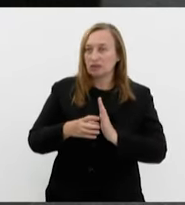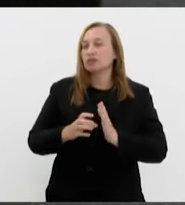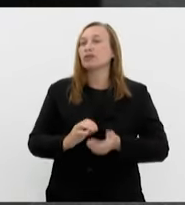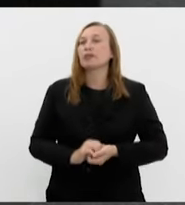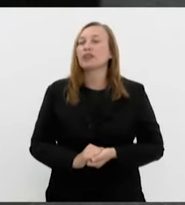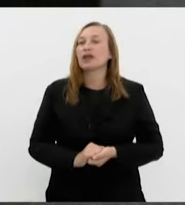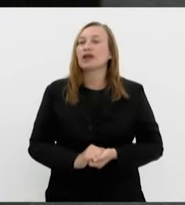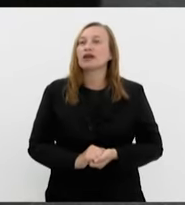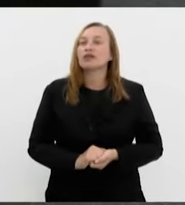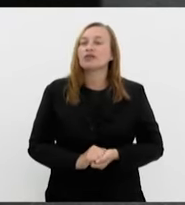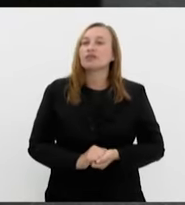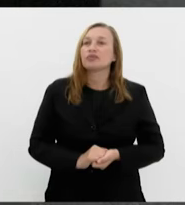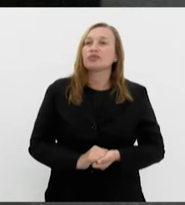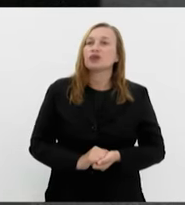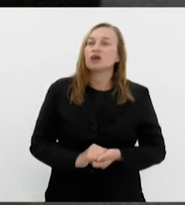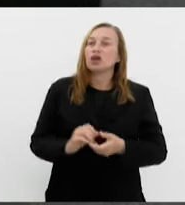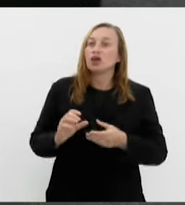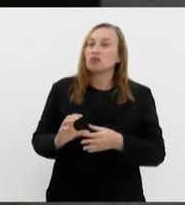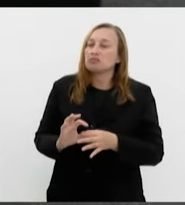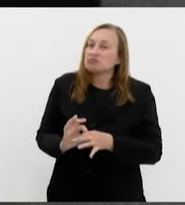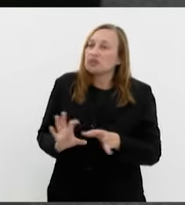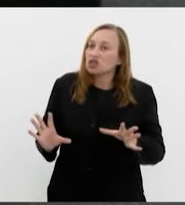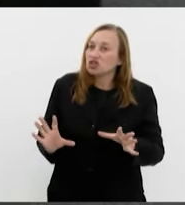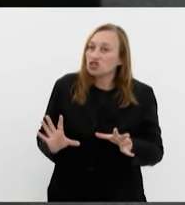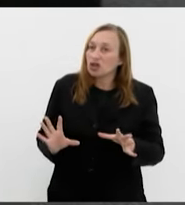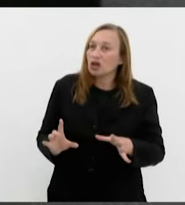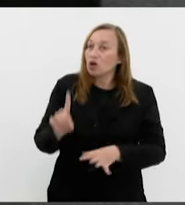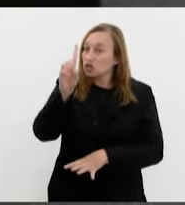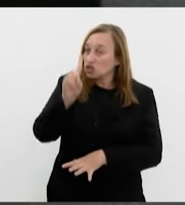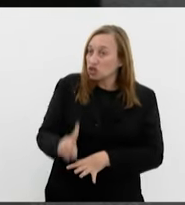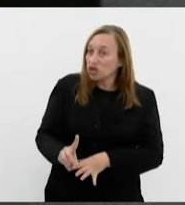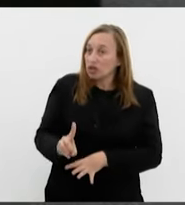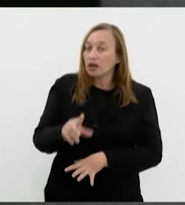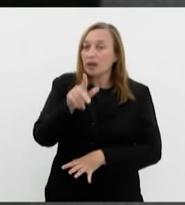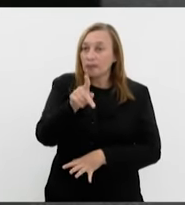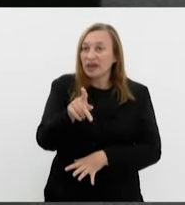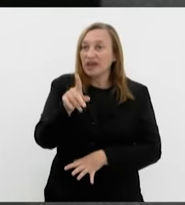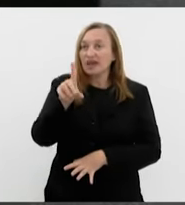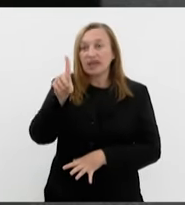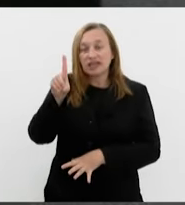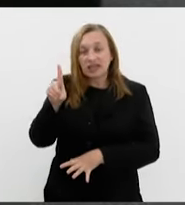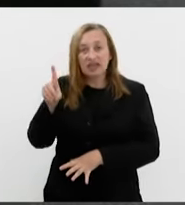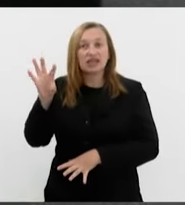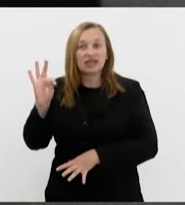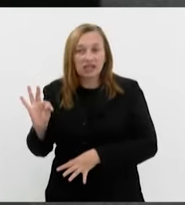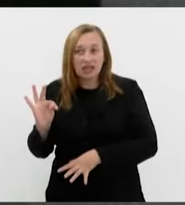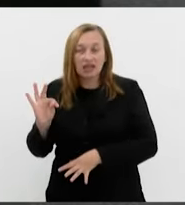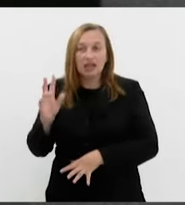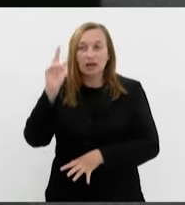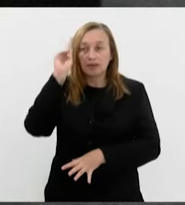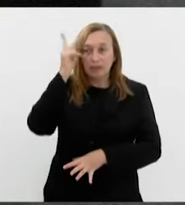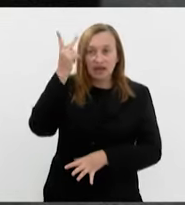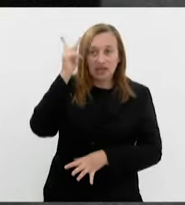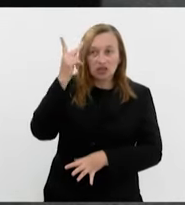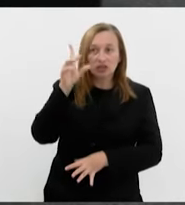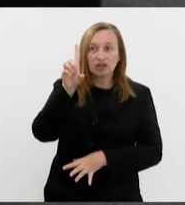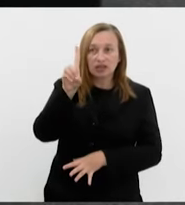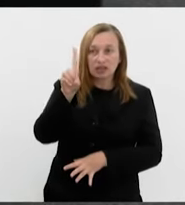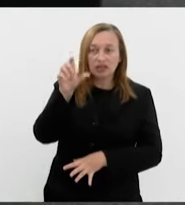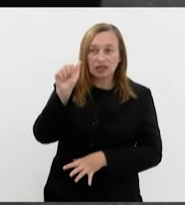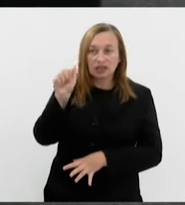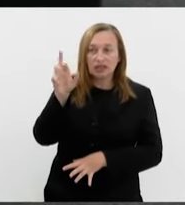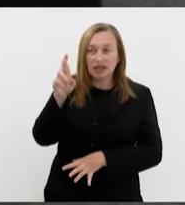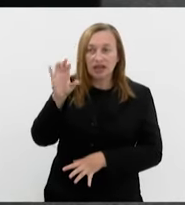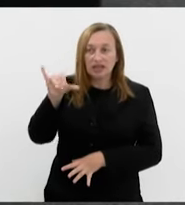com o presidente Bacelar, eu abri mão, sendo direito do PDT, no meu entendimento, que pela história de Darcy Ribeiro e Leonel